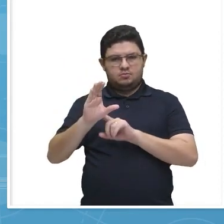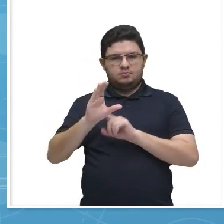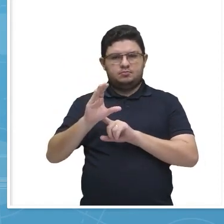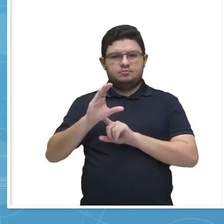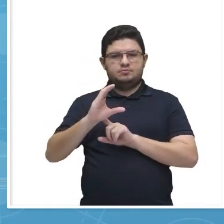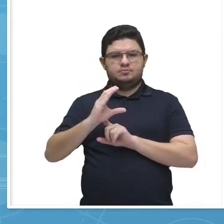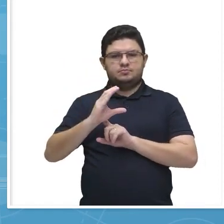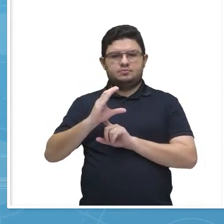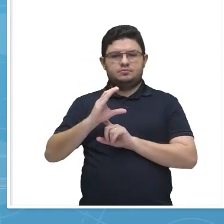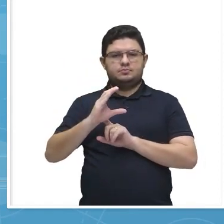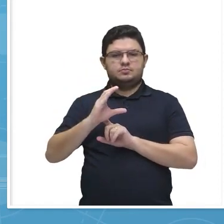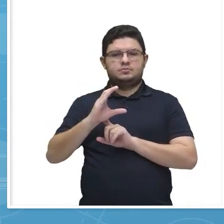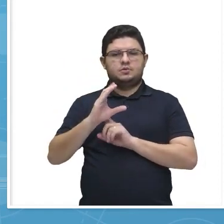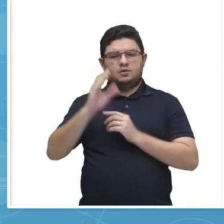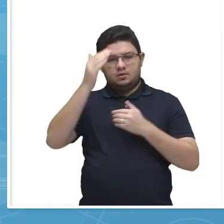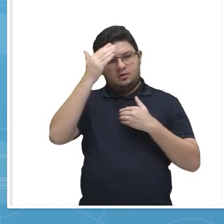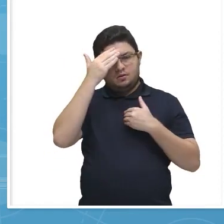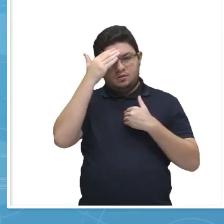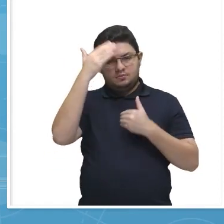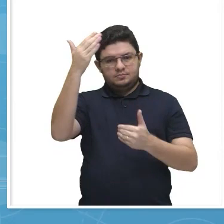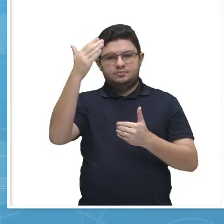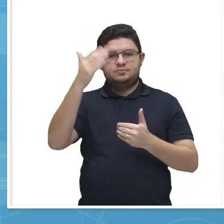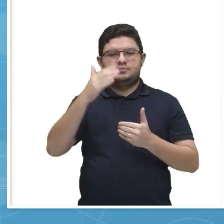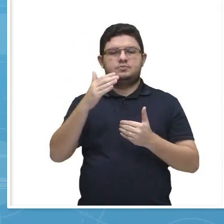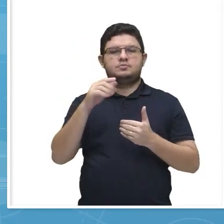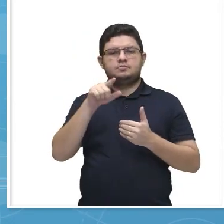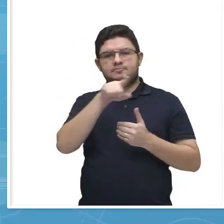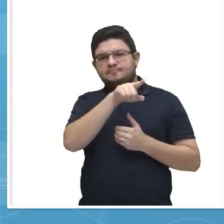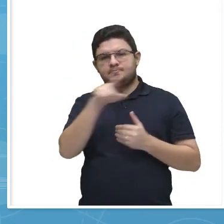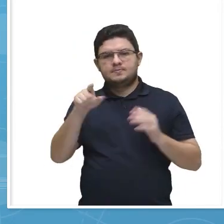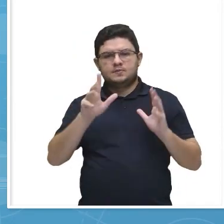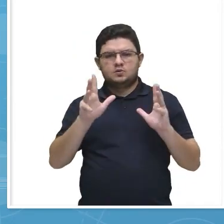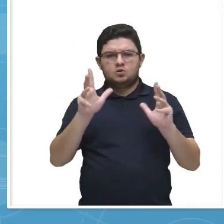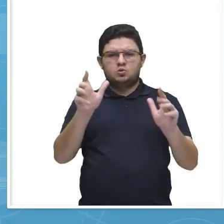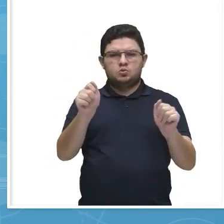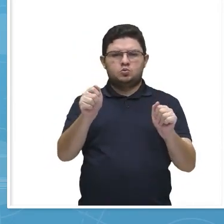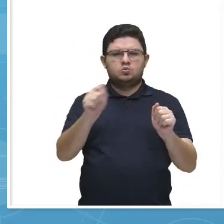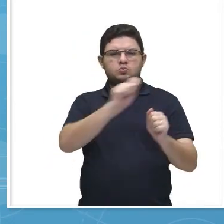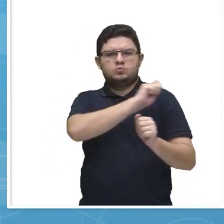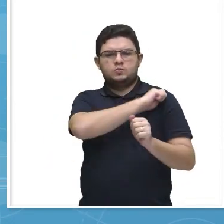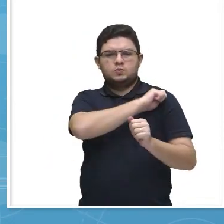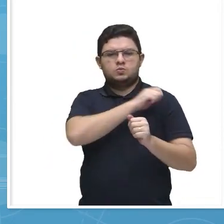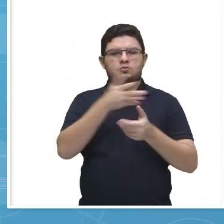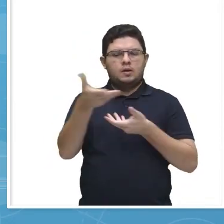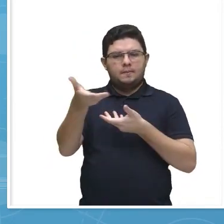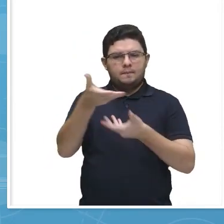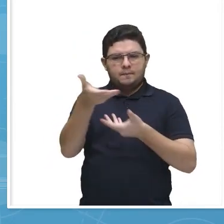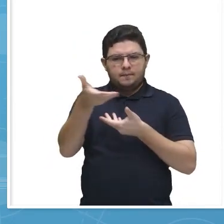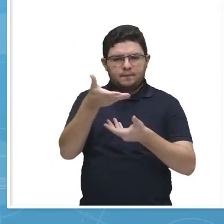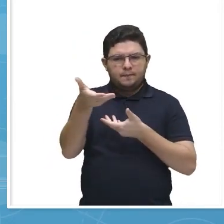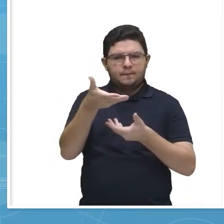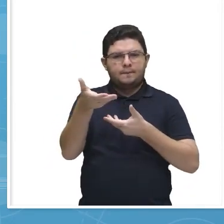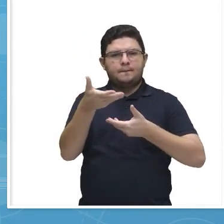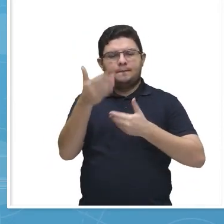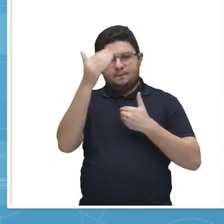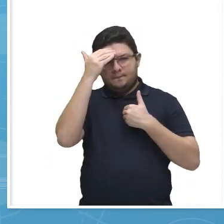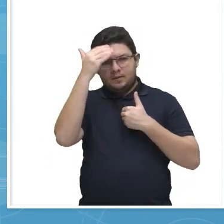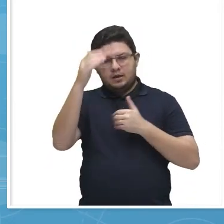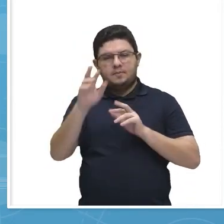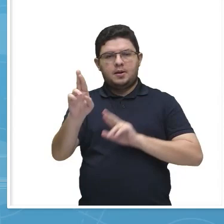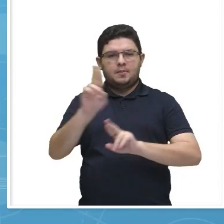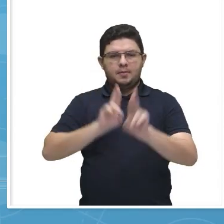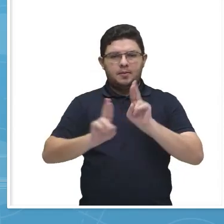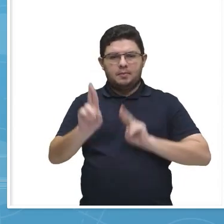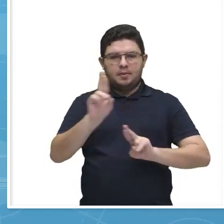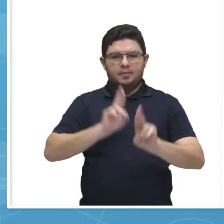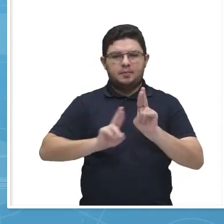número 2. Obrigado, Igor. Agradeço a participação de todos os nossos alunos que enviaram as respostas, certo? Que